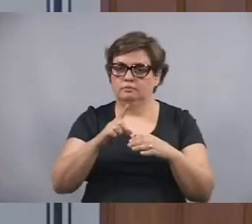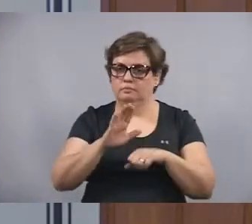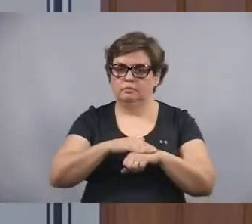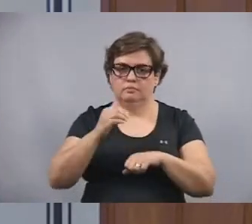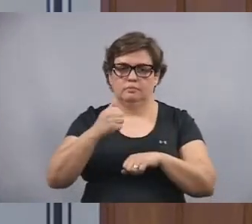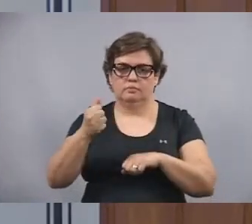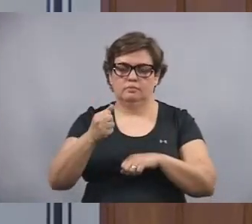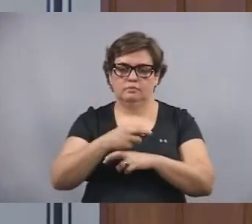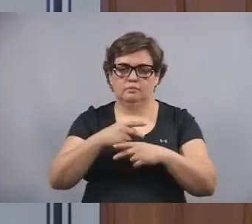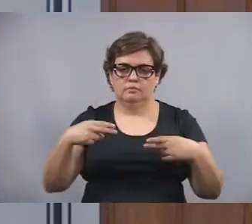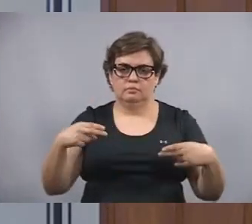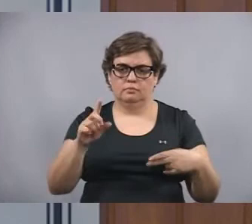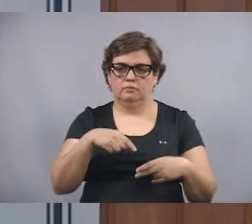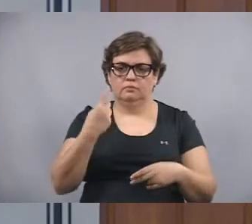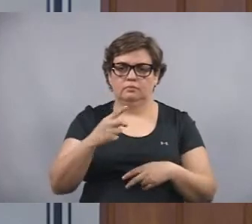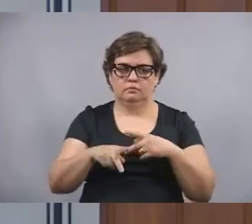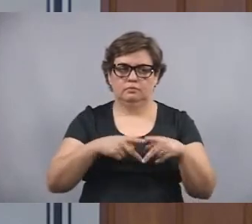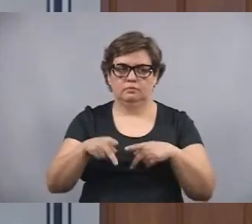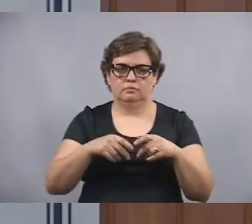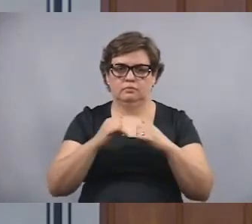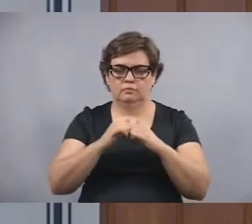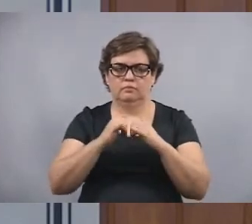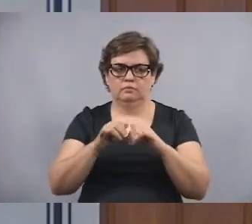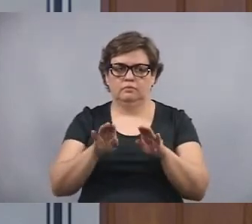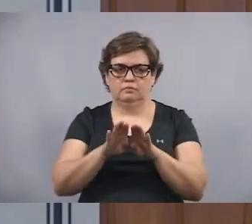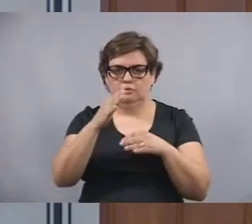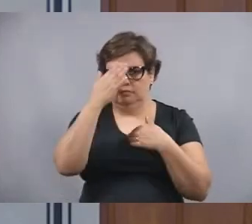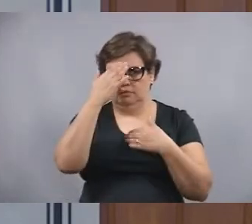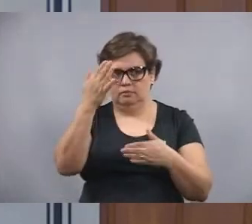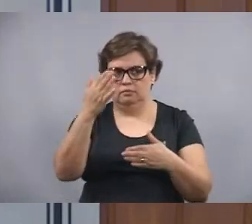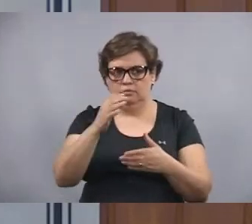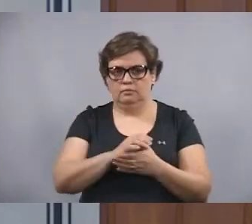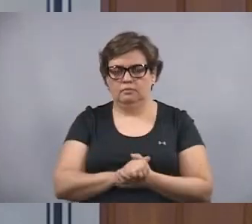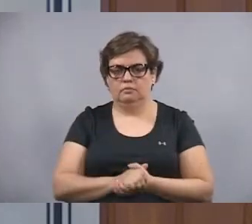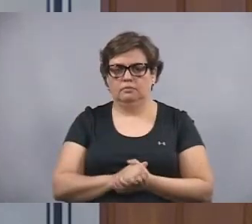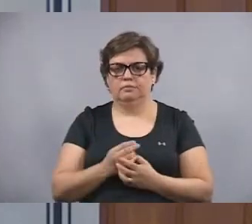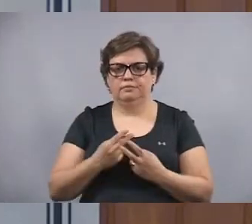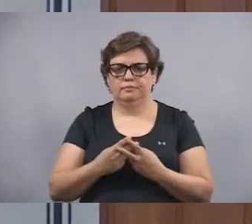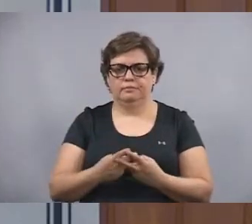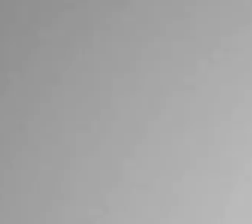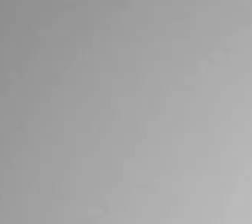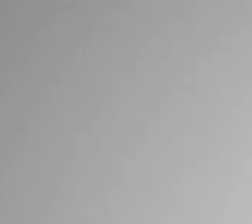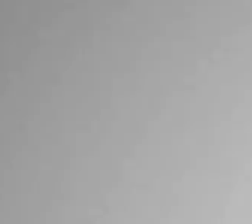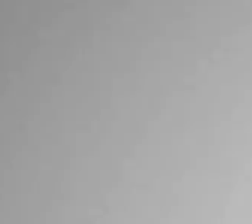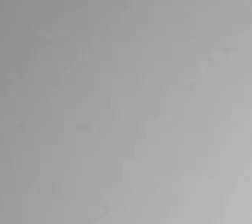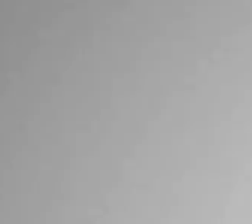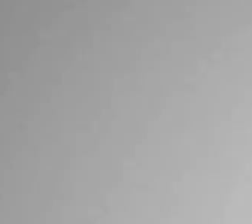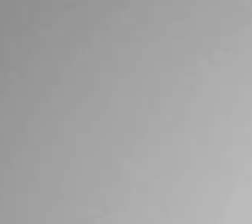população e também dos ônibus. Quero agradecer, presidente, a tolerância.